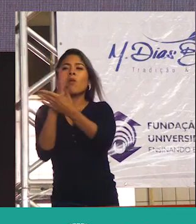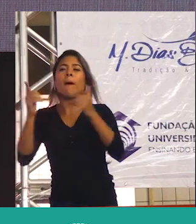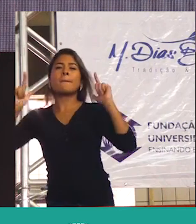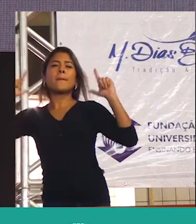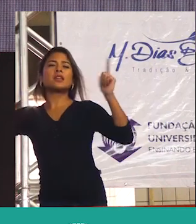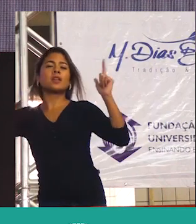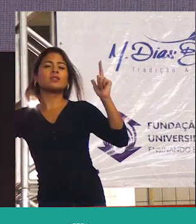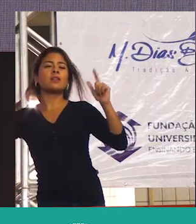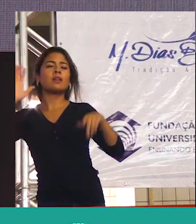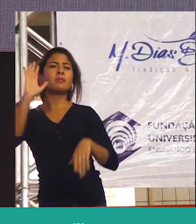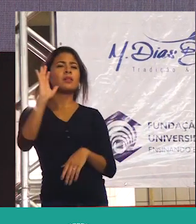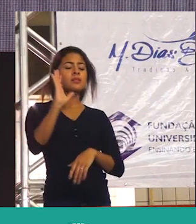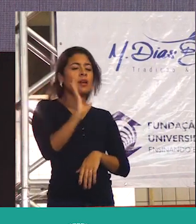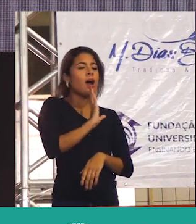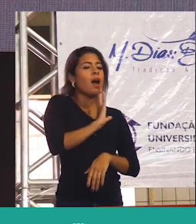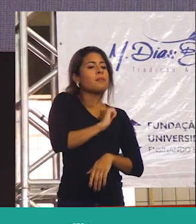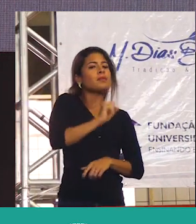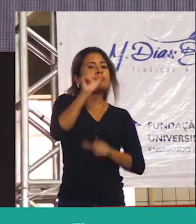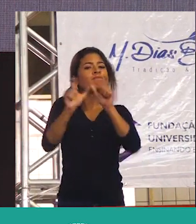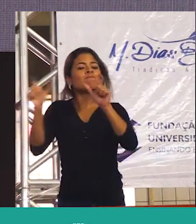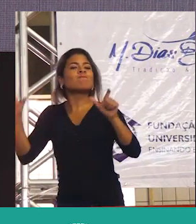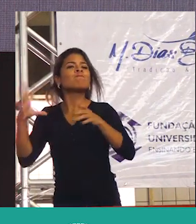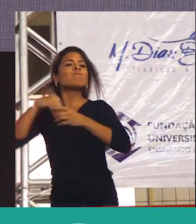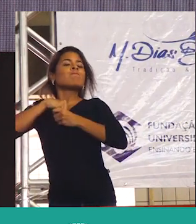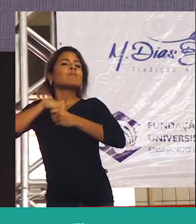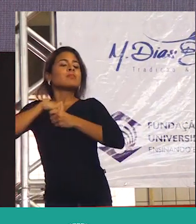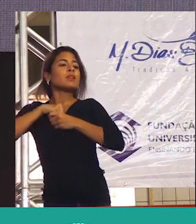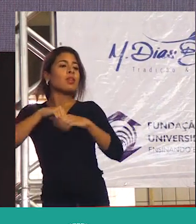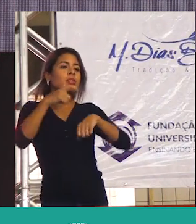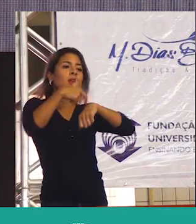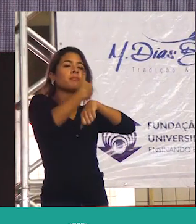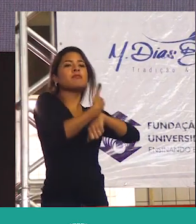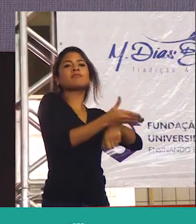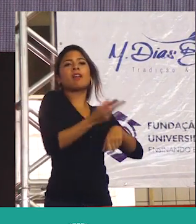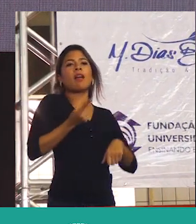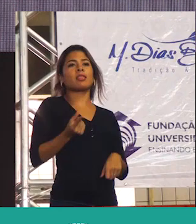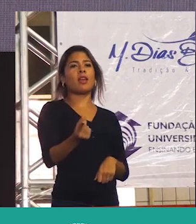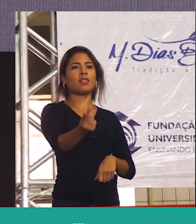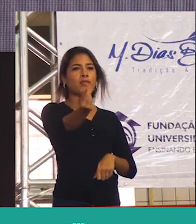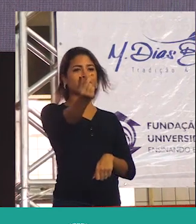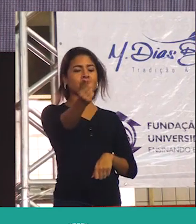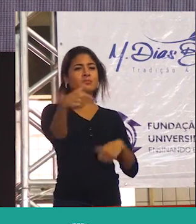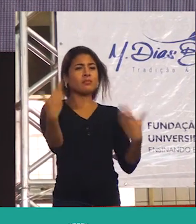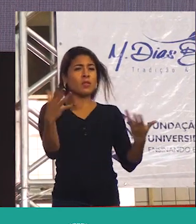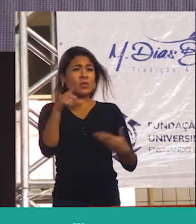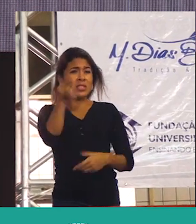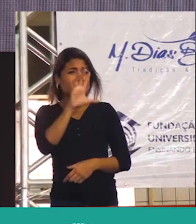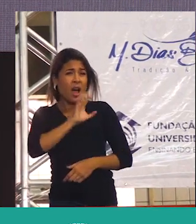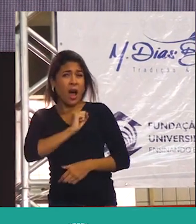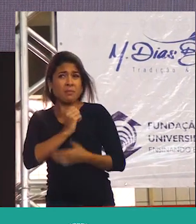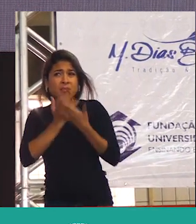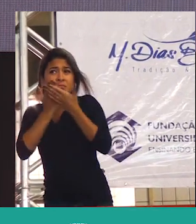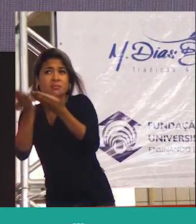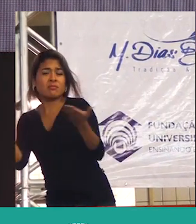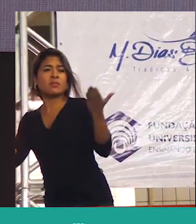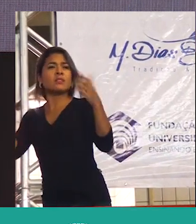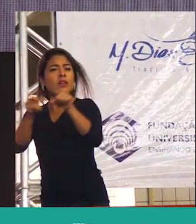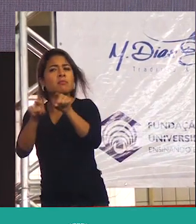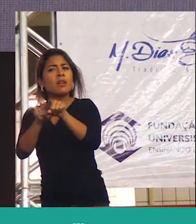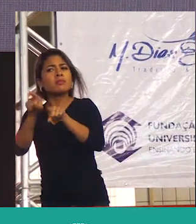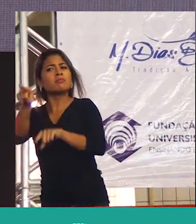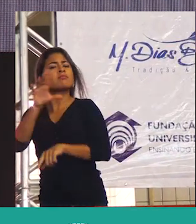amam, o tempo é eterno. Então ame e seja amado. E nunca se